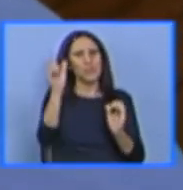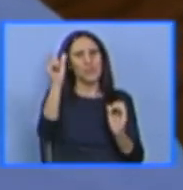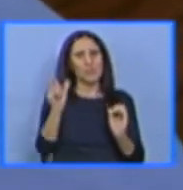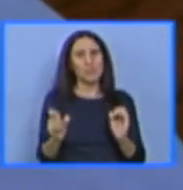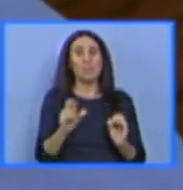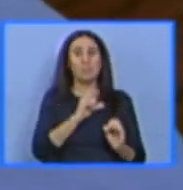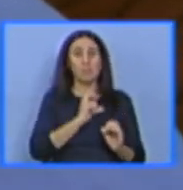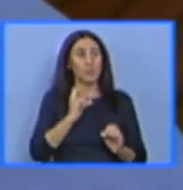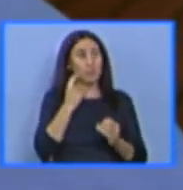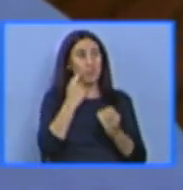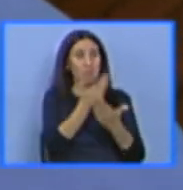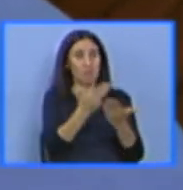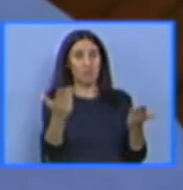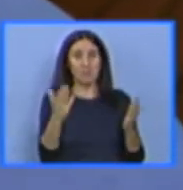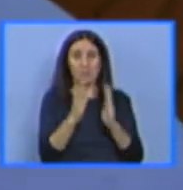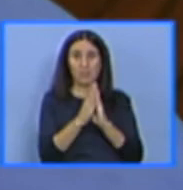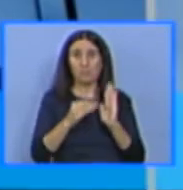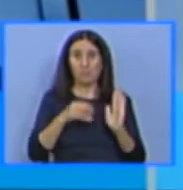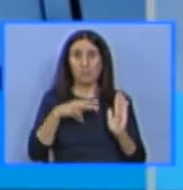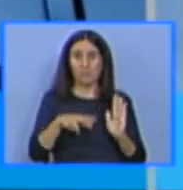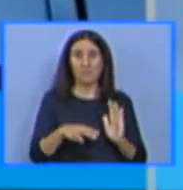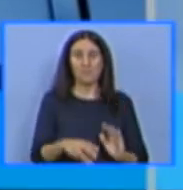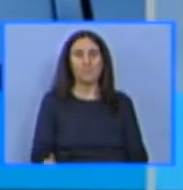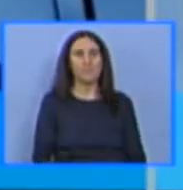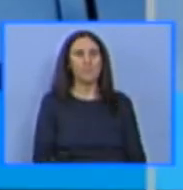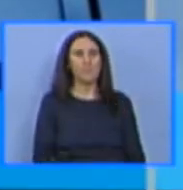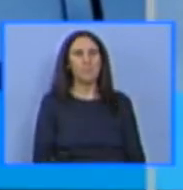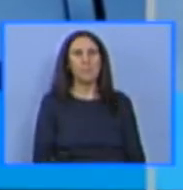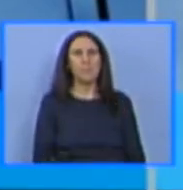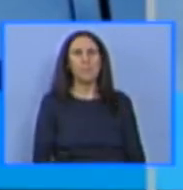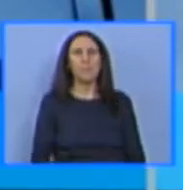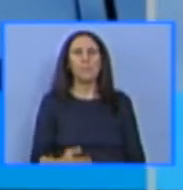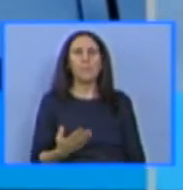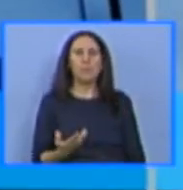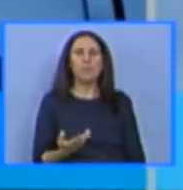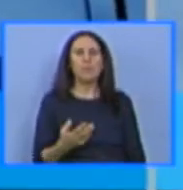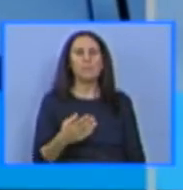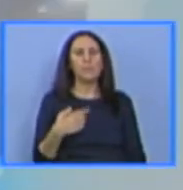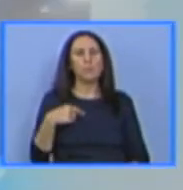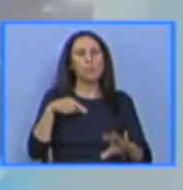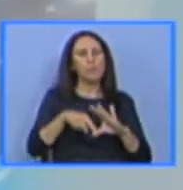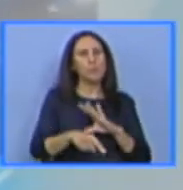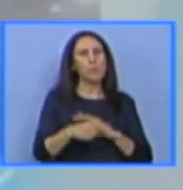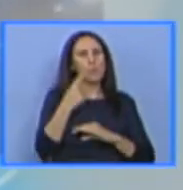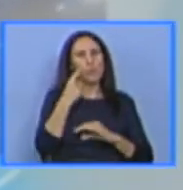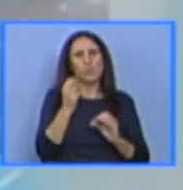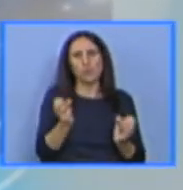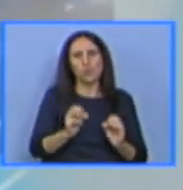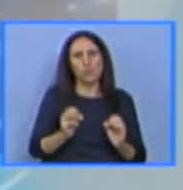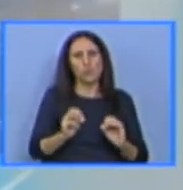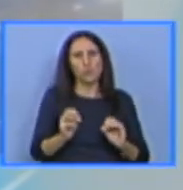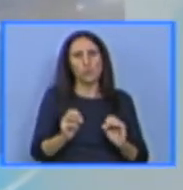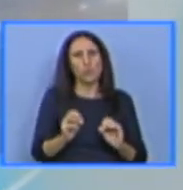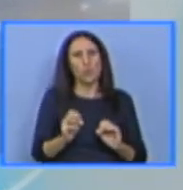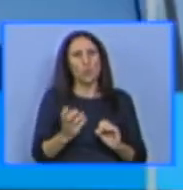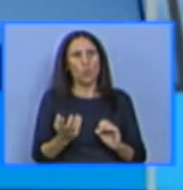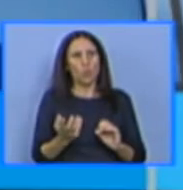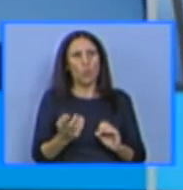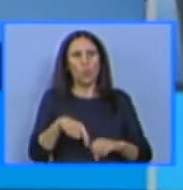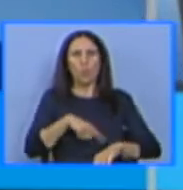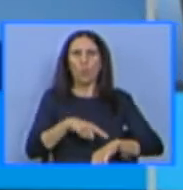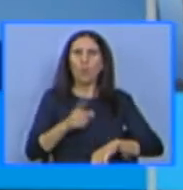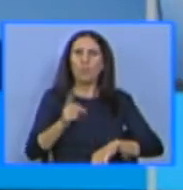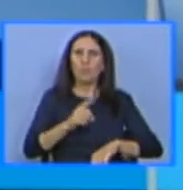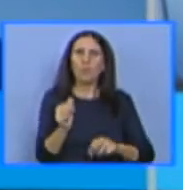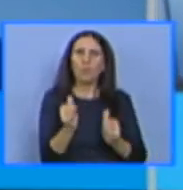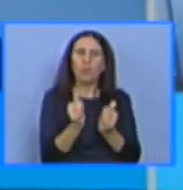tantos pastores da Igreja em Portugal. Não era preciso conhecê-lo com grande profundidade ou trabalhar assim muitas horas